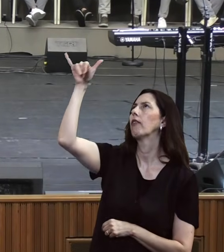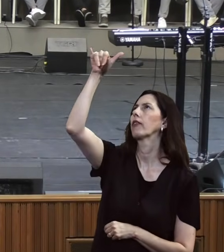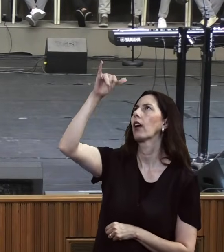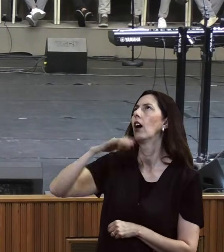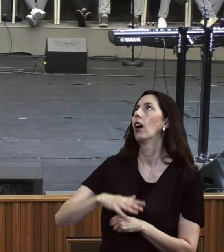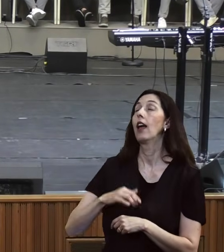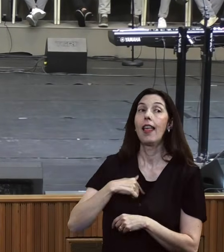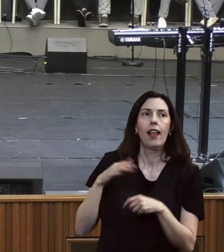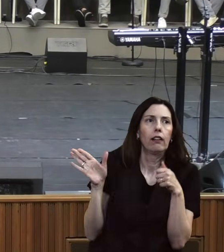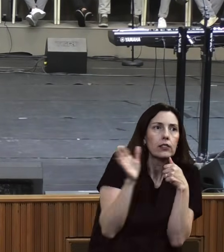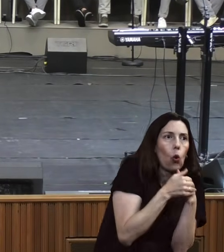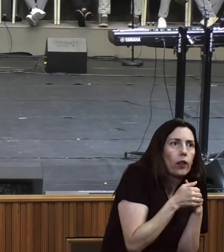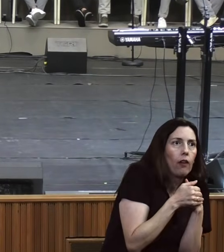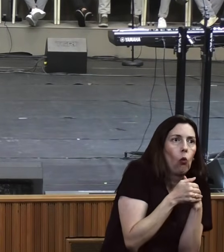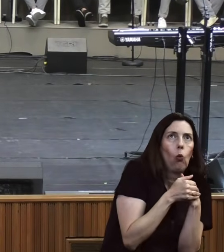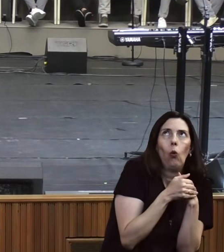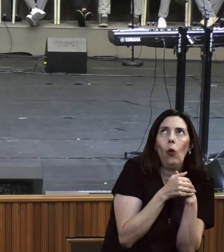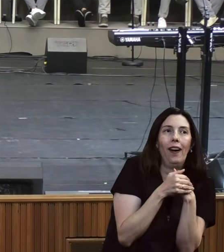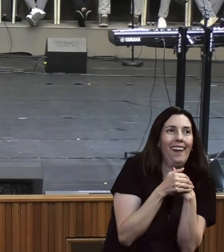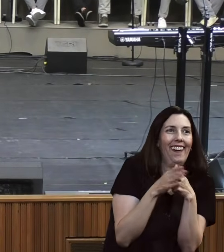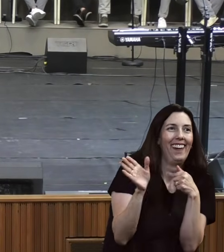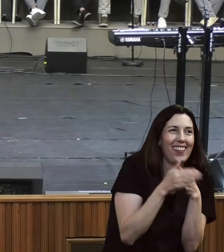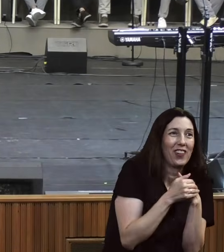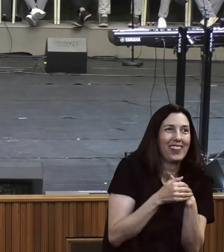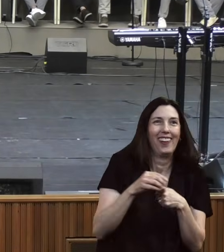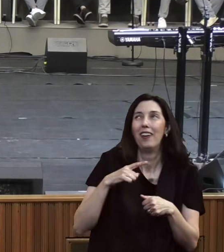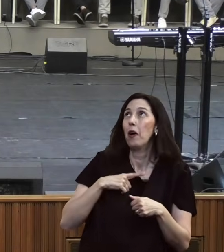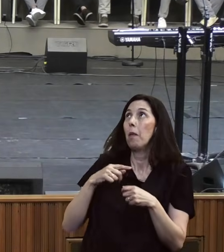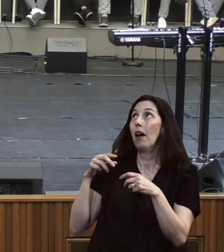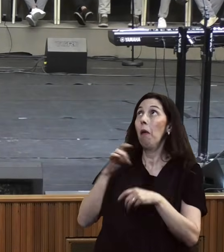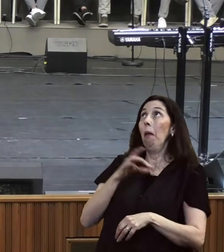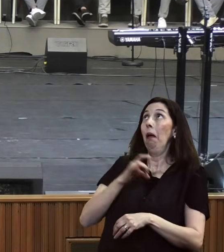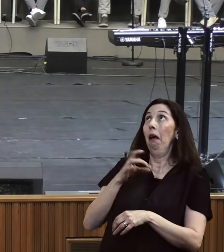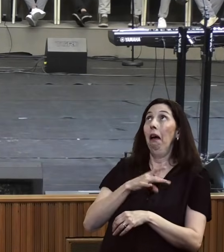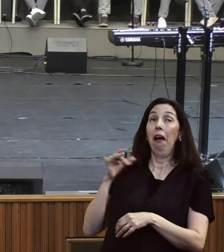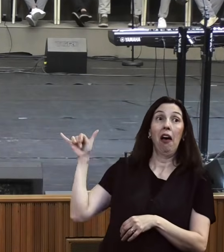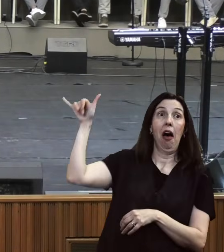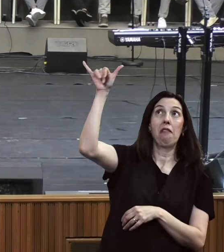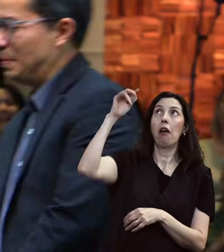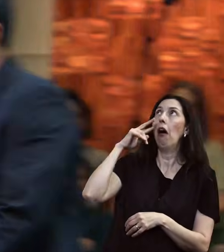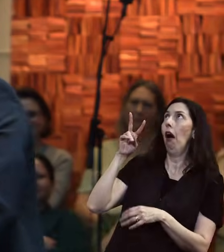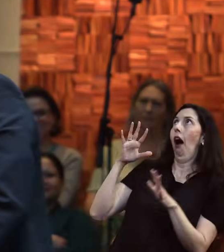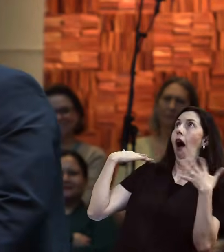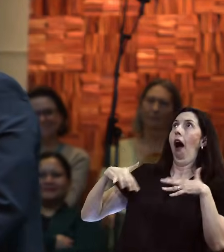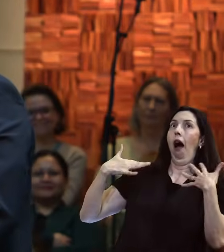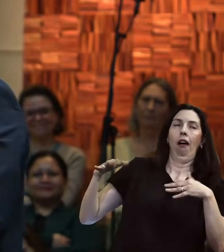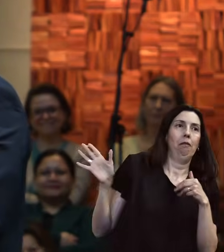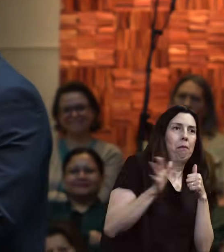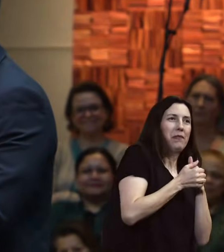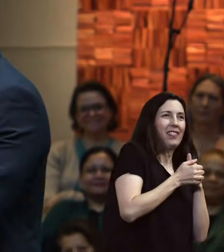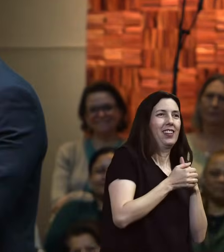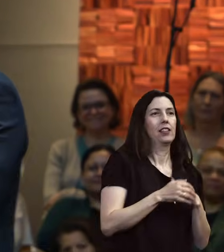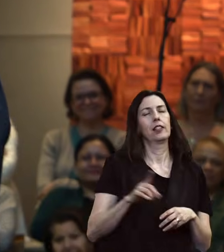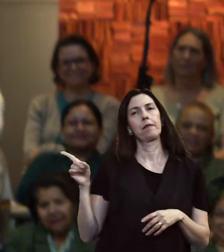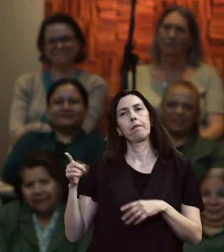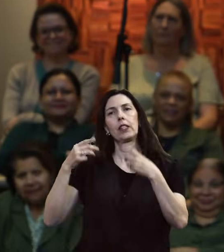se escondeu. Não é verdade? Mas fala o que Deus fez na tua vida.